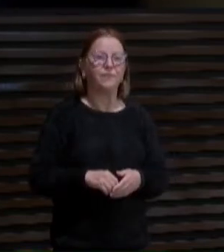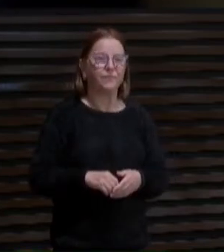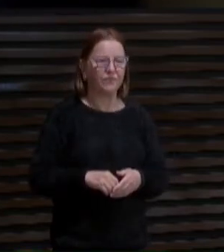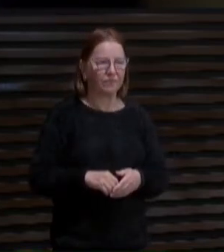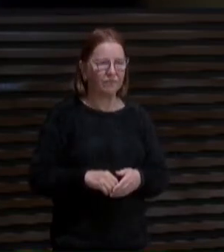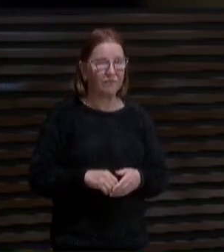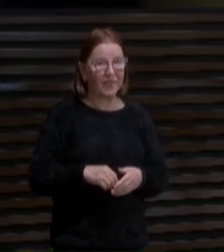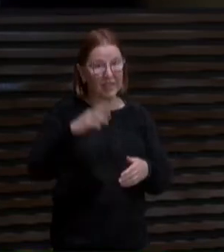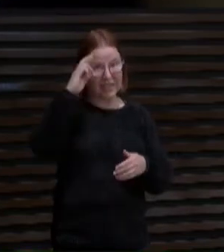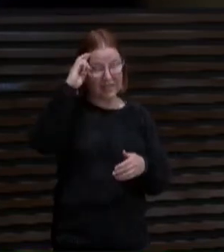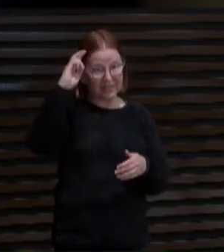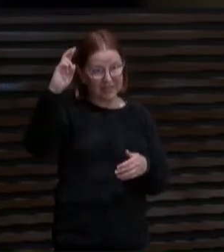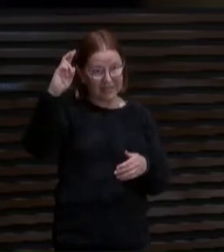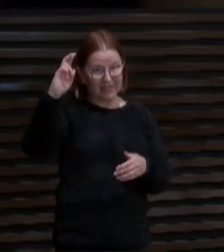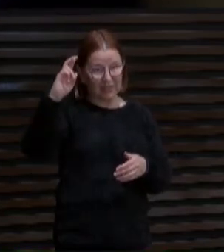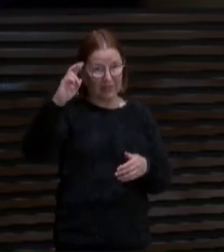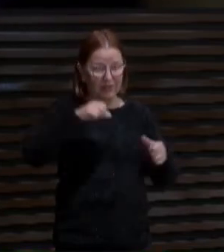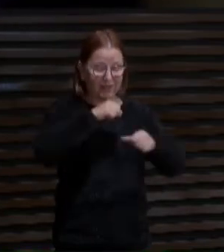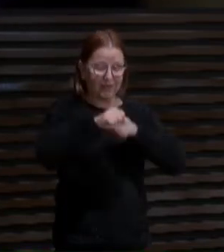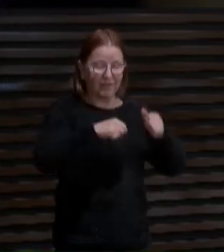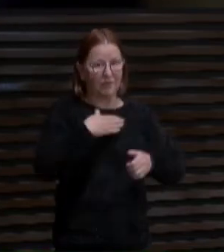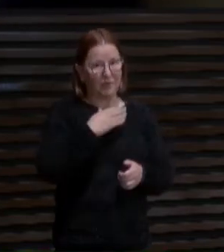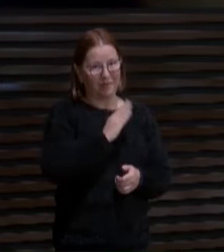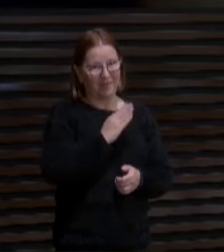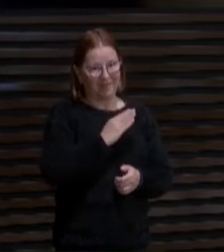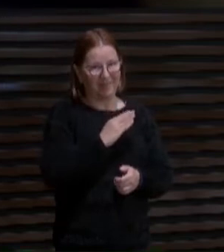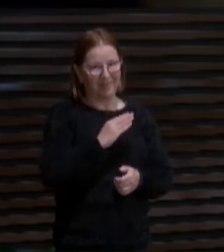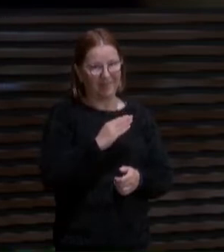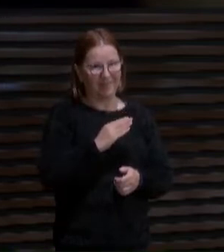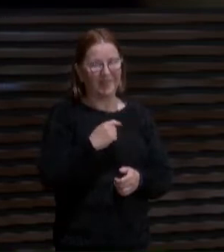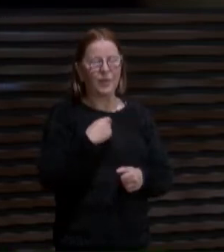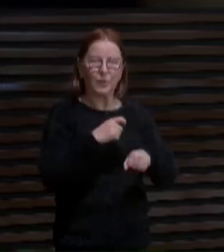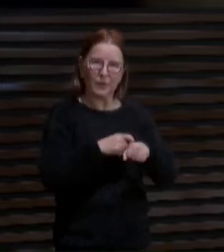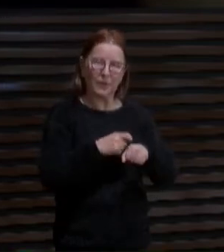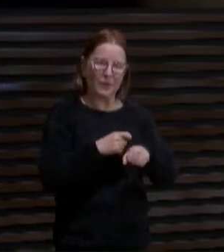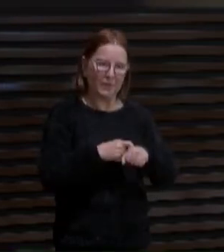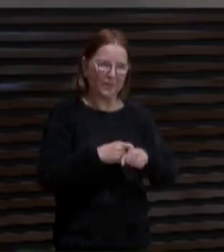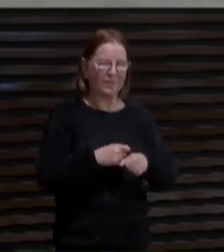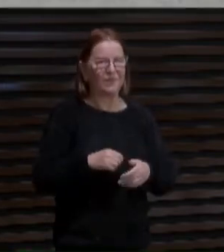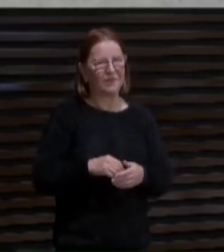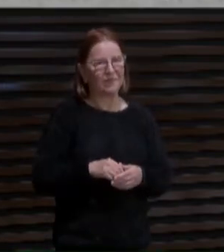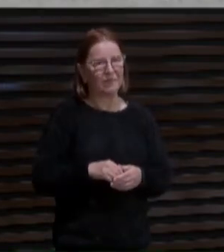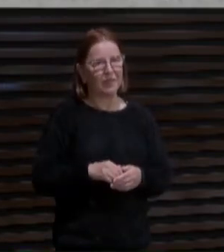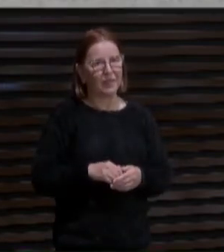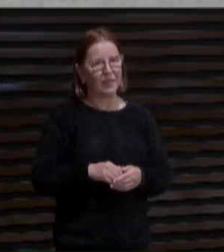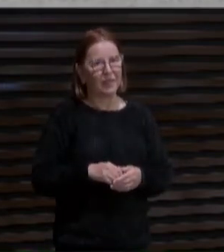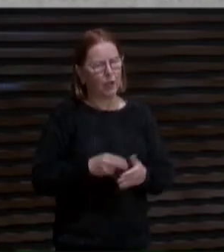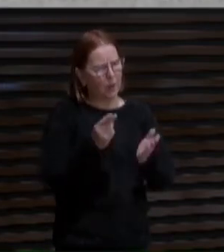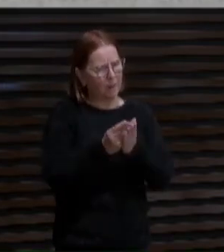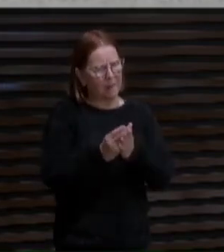disso e louvado seja o teu nome por esse sofrimento e o mesmo sofrimento na vida do outro leva ele a